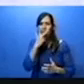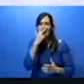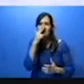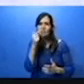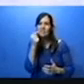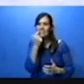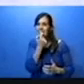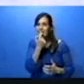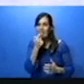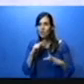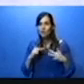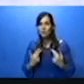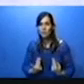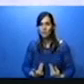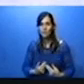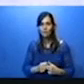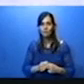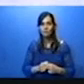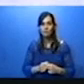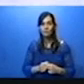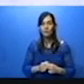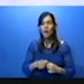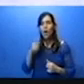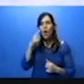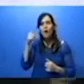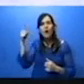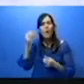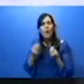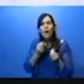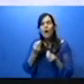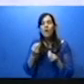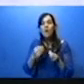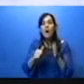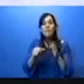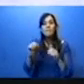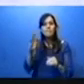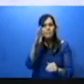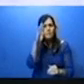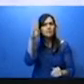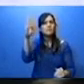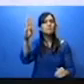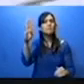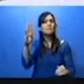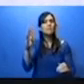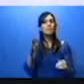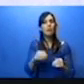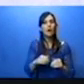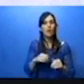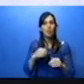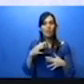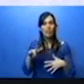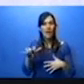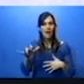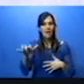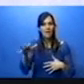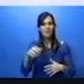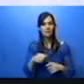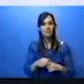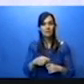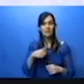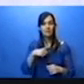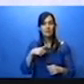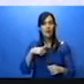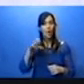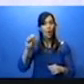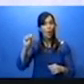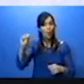Bom, agora as principais partes do corpo de uma aranha. Como eu citei anteriormente, a aranha tem 8 patas. 1, 2, 3,